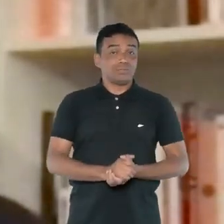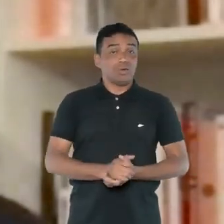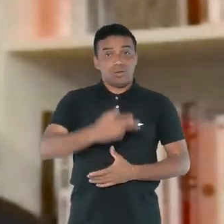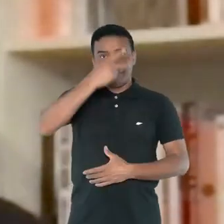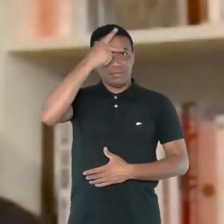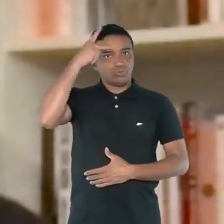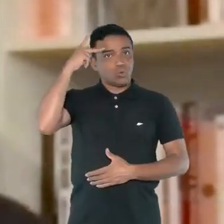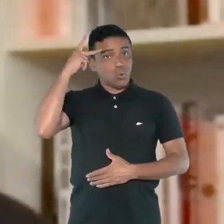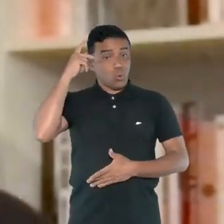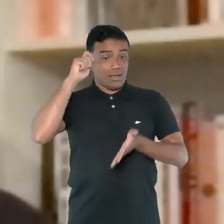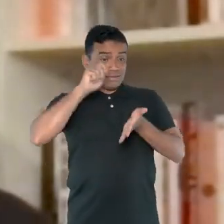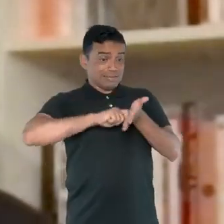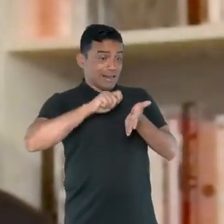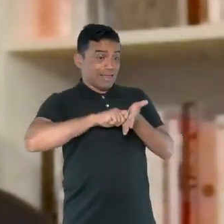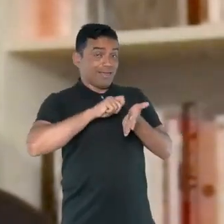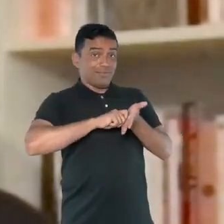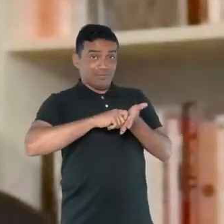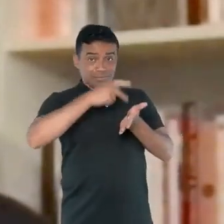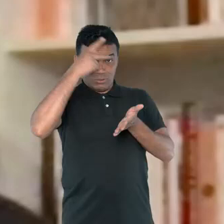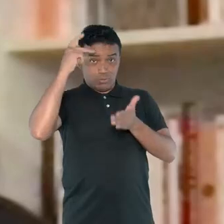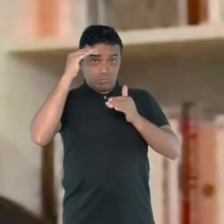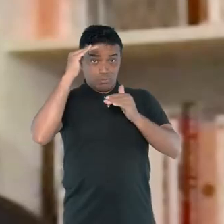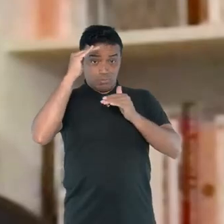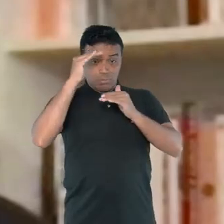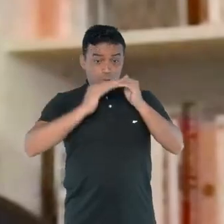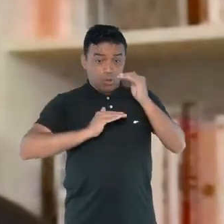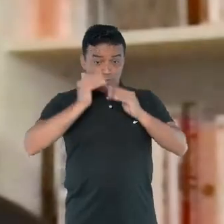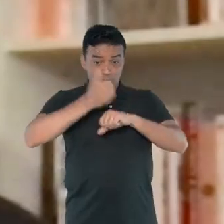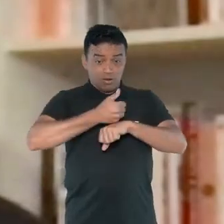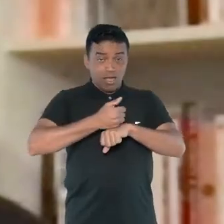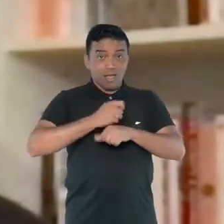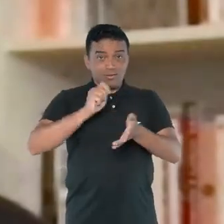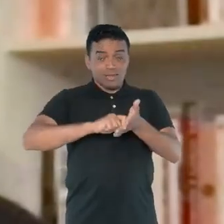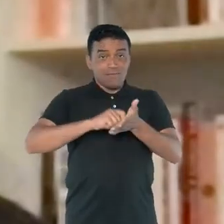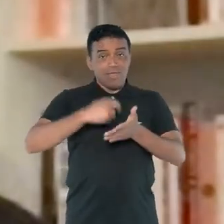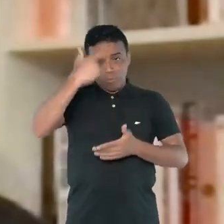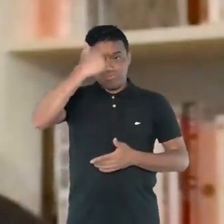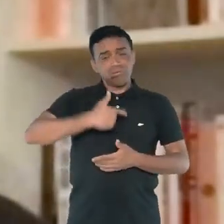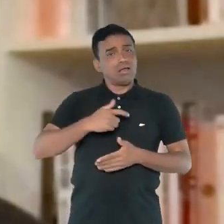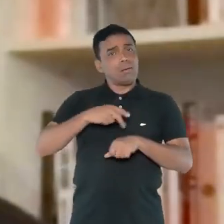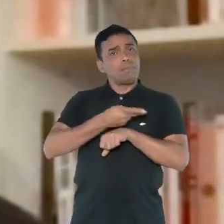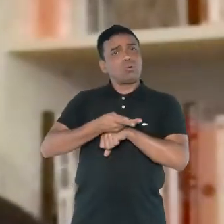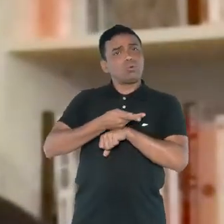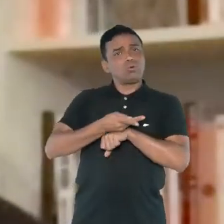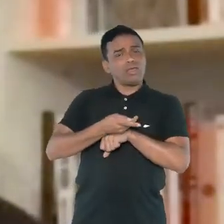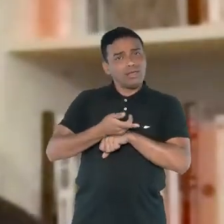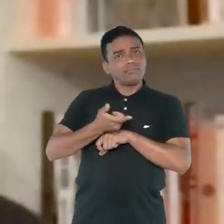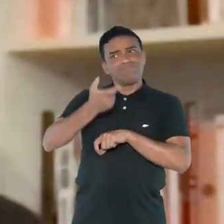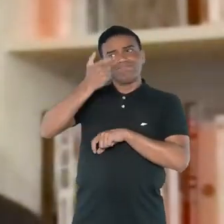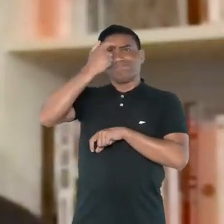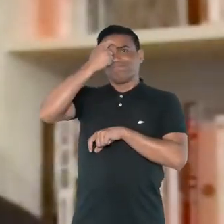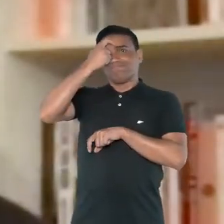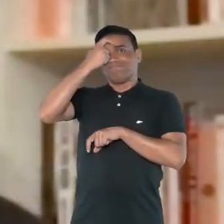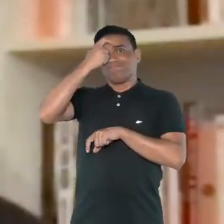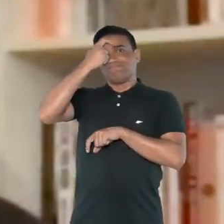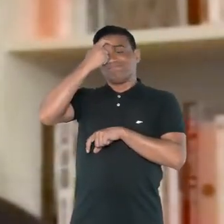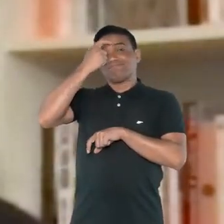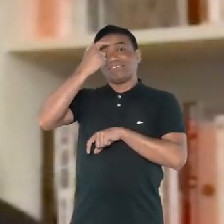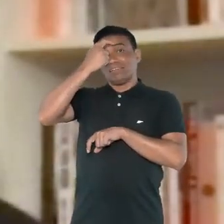escreve, um dos aspectos que sempre procuro é a consciência, não é? E